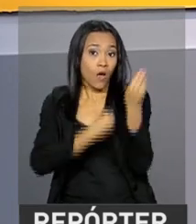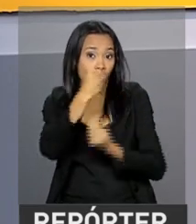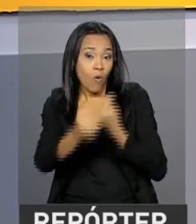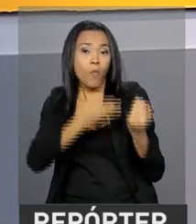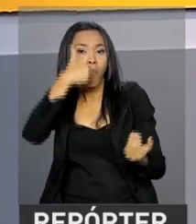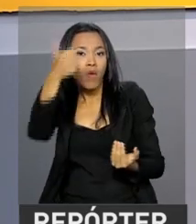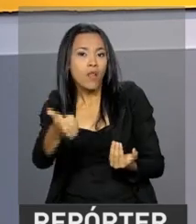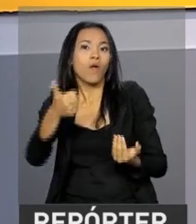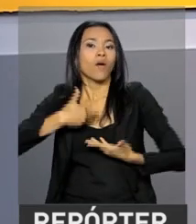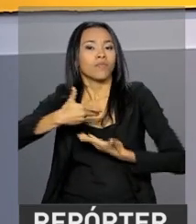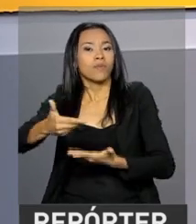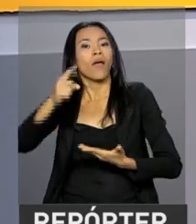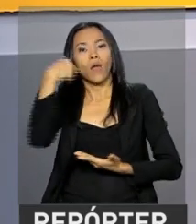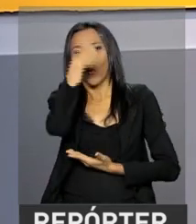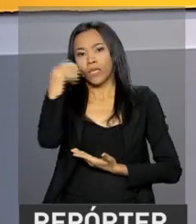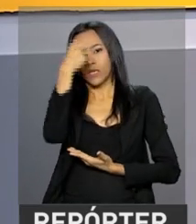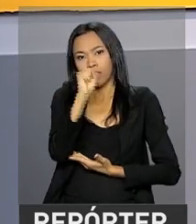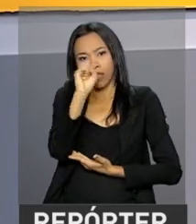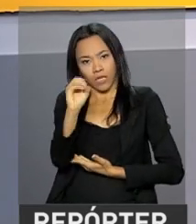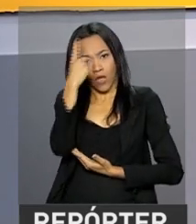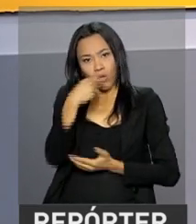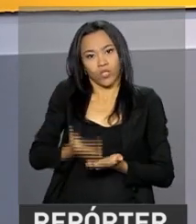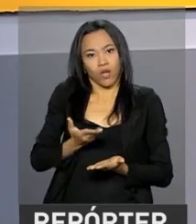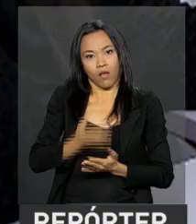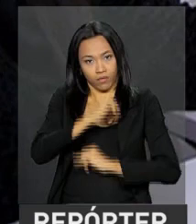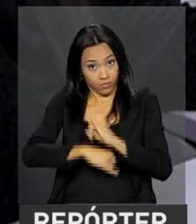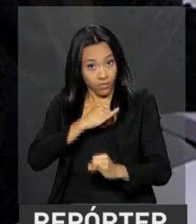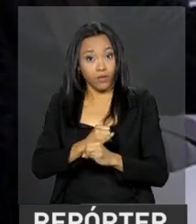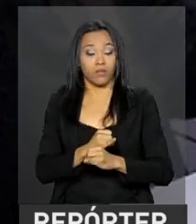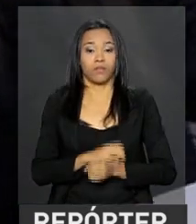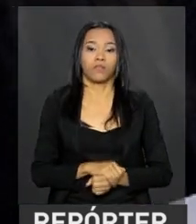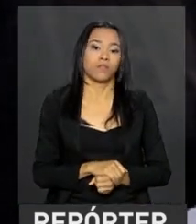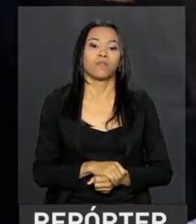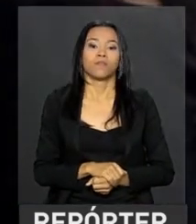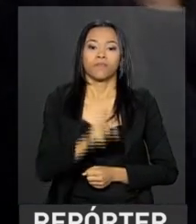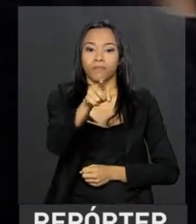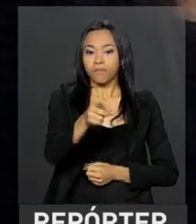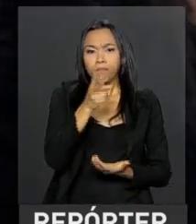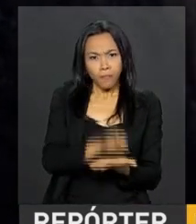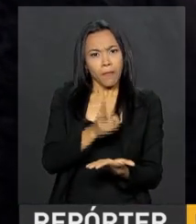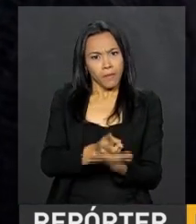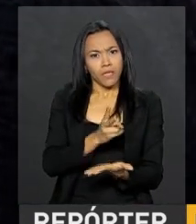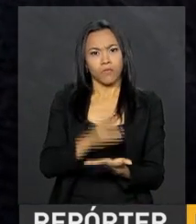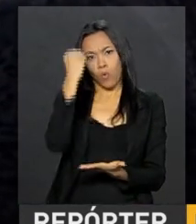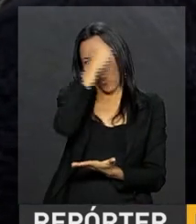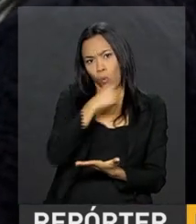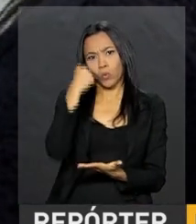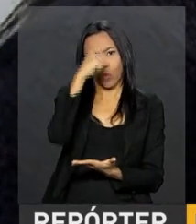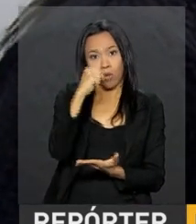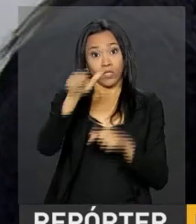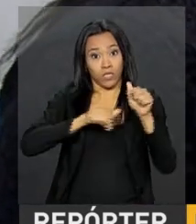melhor os turistas são 80 horas aula e internet mesmo com uma jornada de oito horas de trabalho